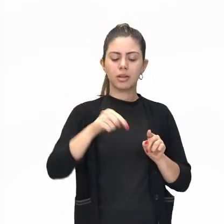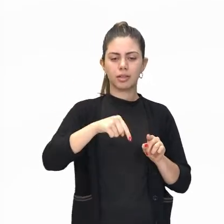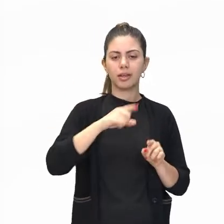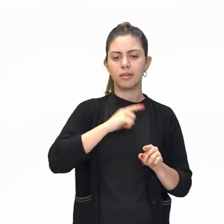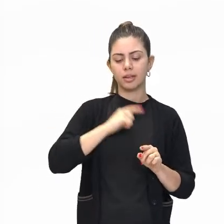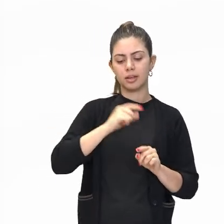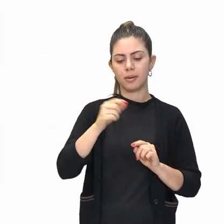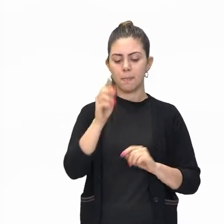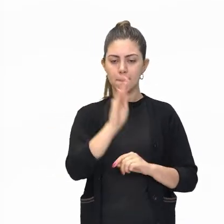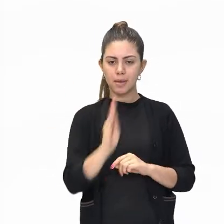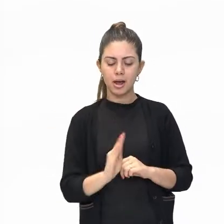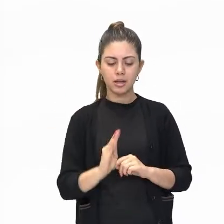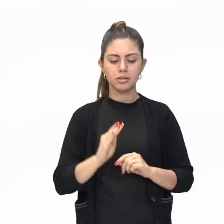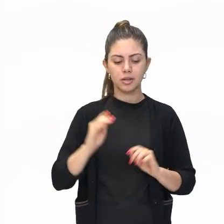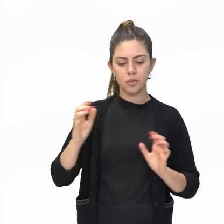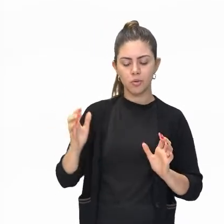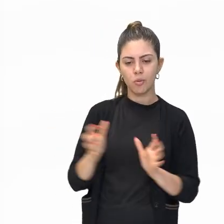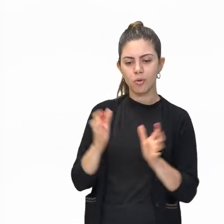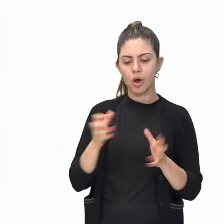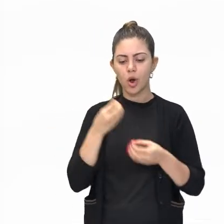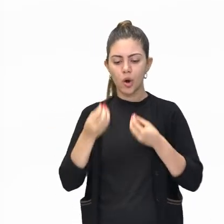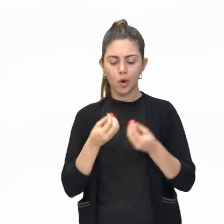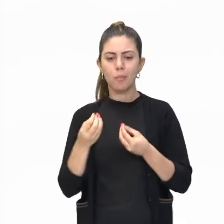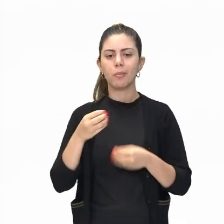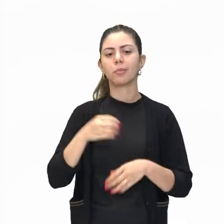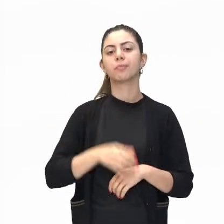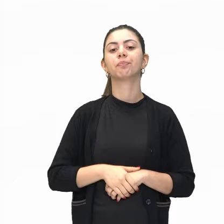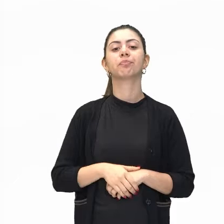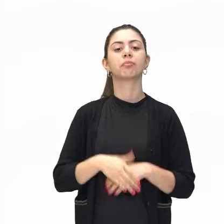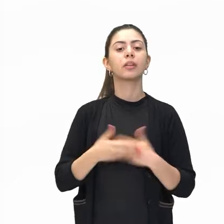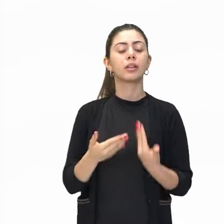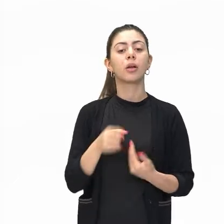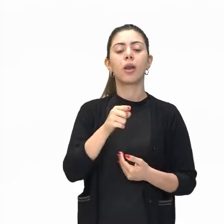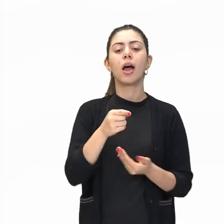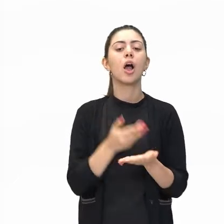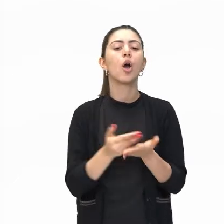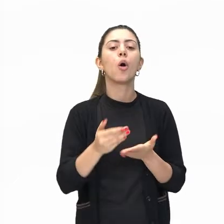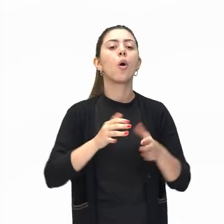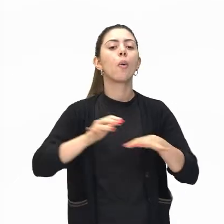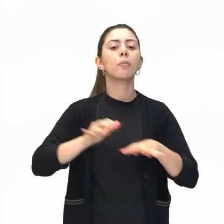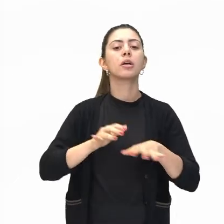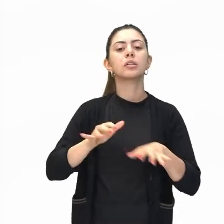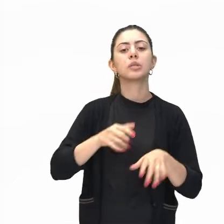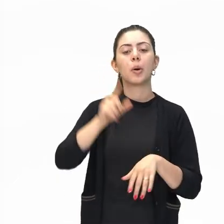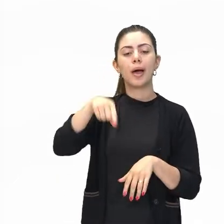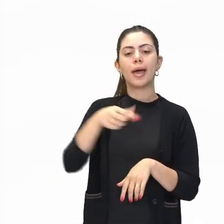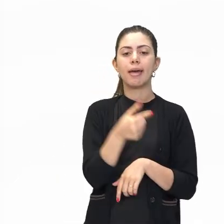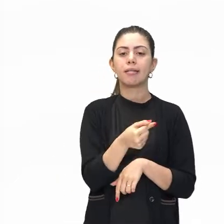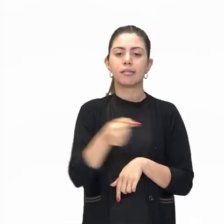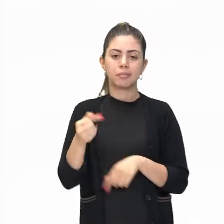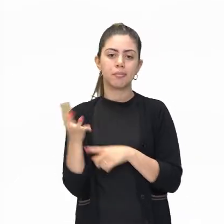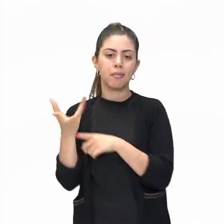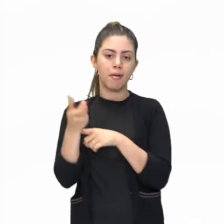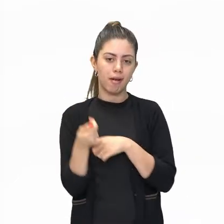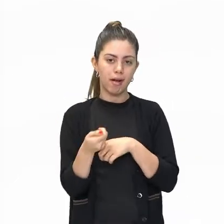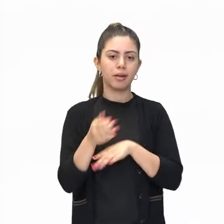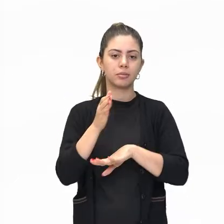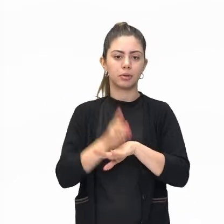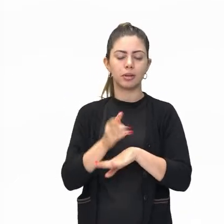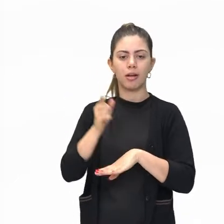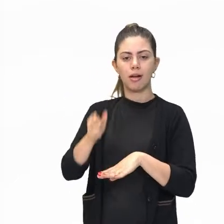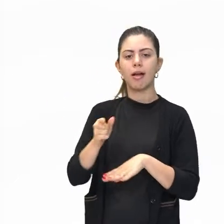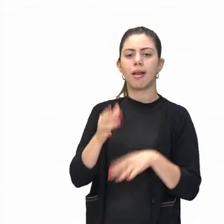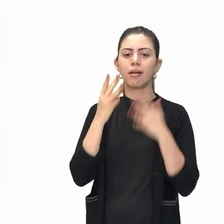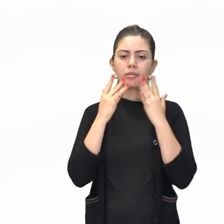Certinho? E aí, como aconteceu? Esse movimento teve início na Semana da Arte Moderna, no Teatro Municipal